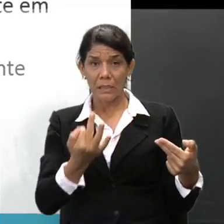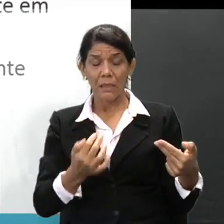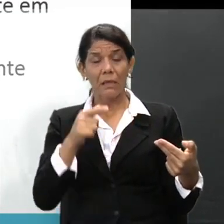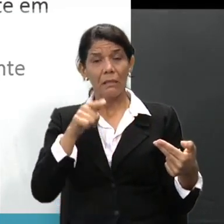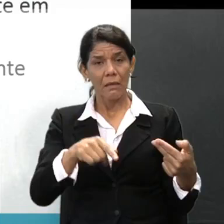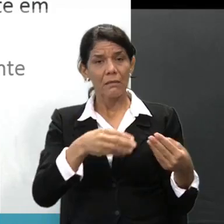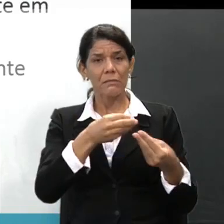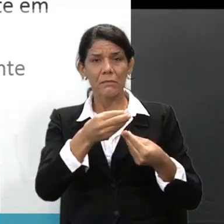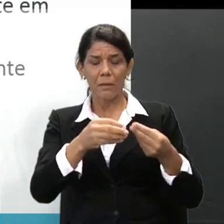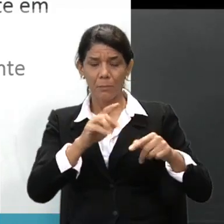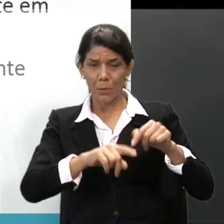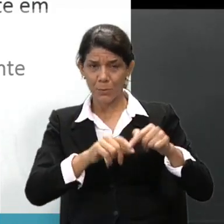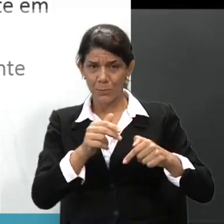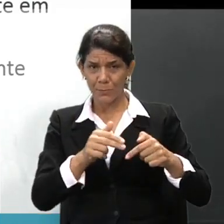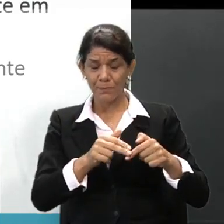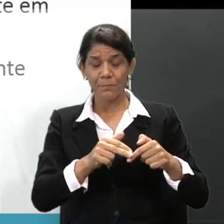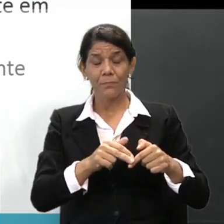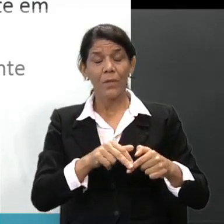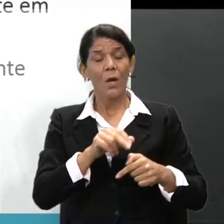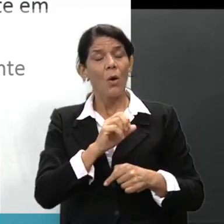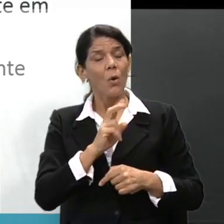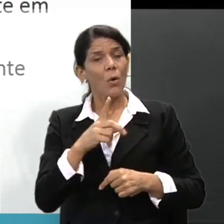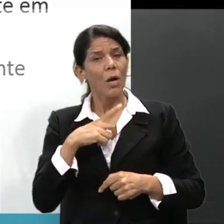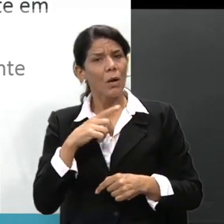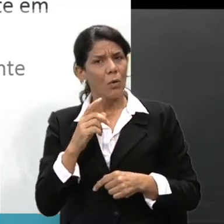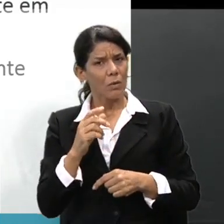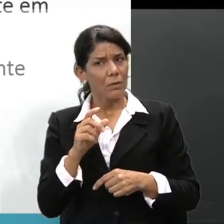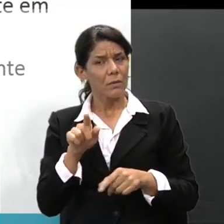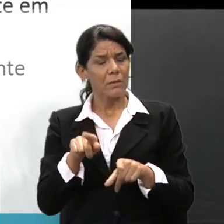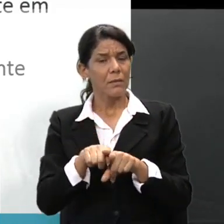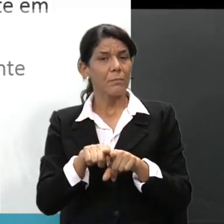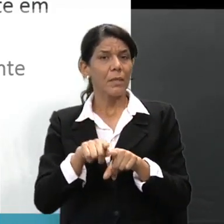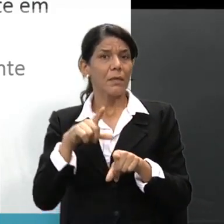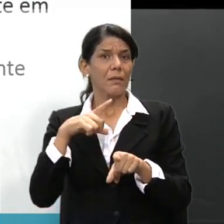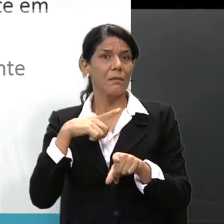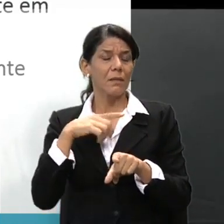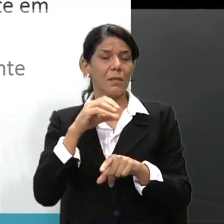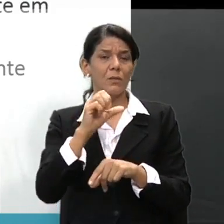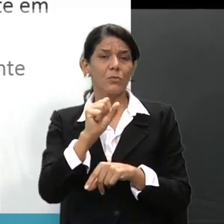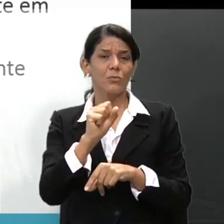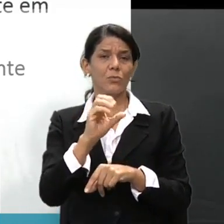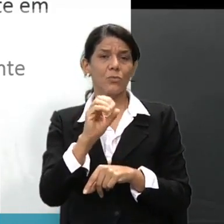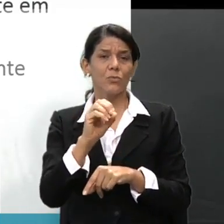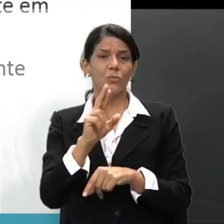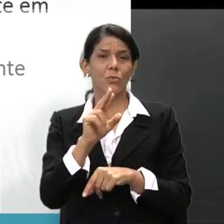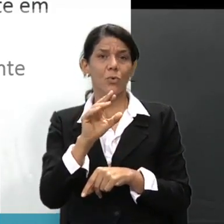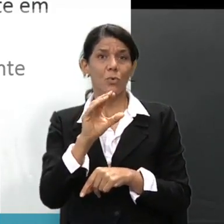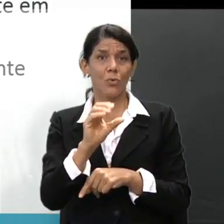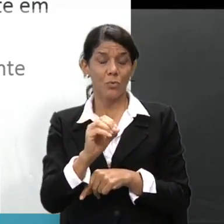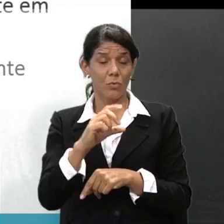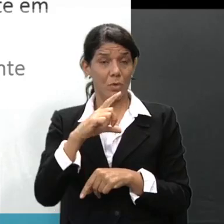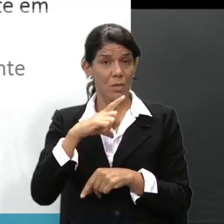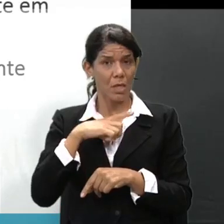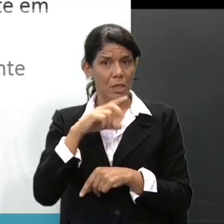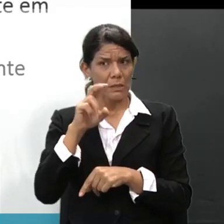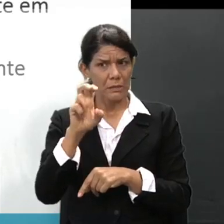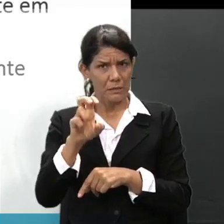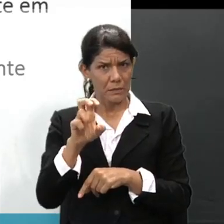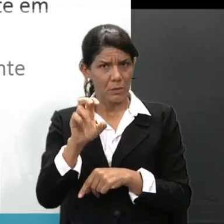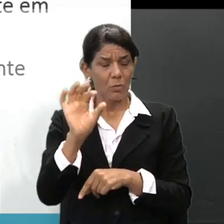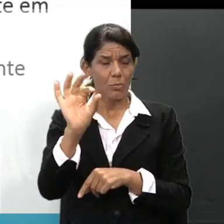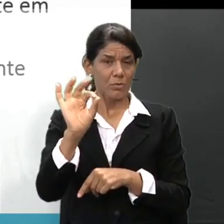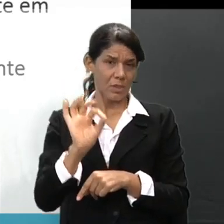dessa solução. O mesmo acontece com o soro glicosado da concentração de